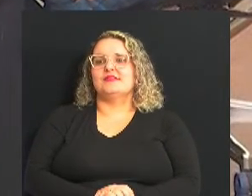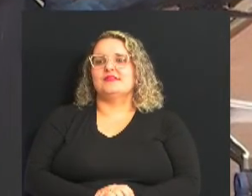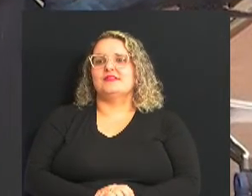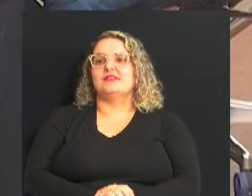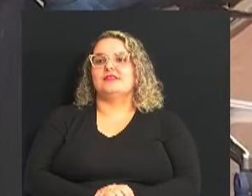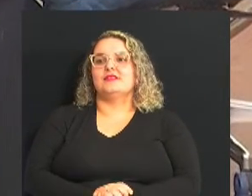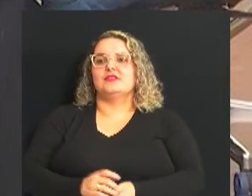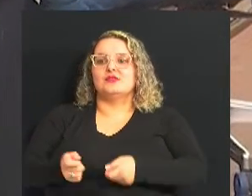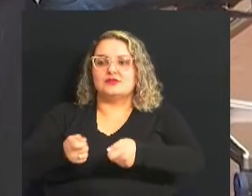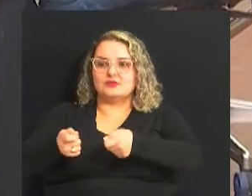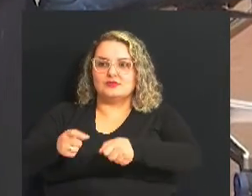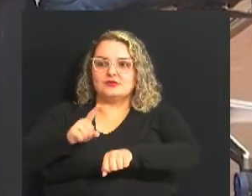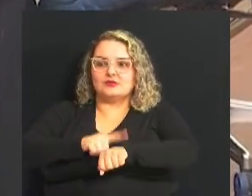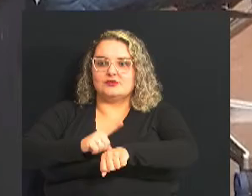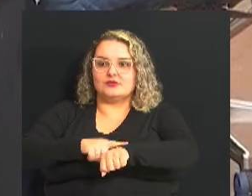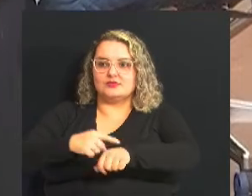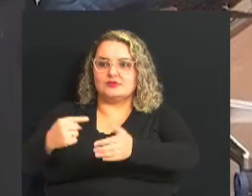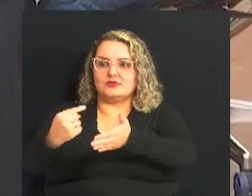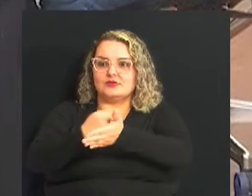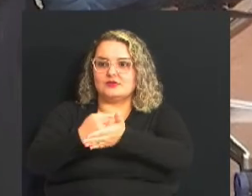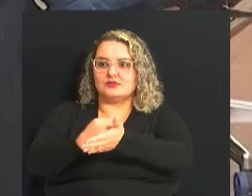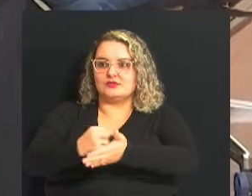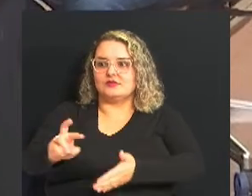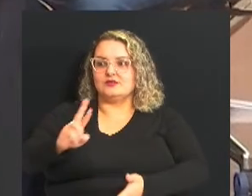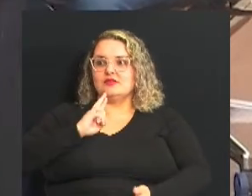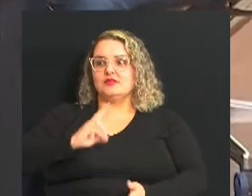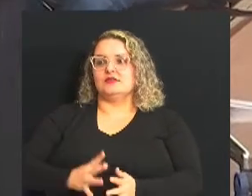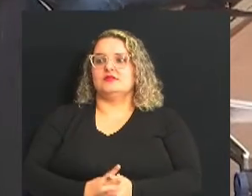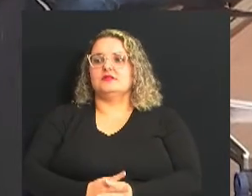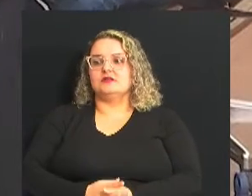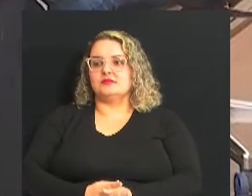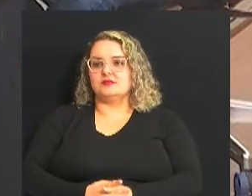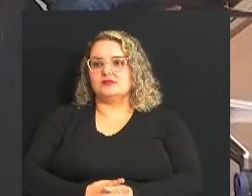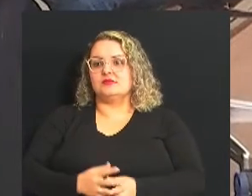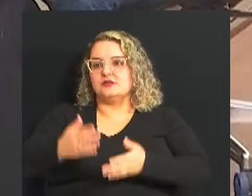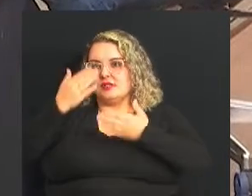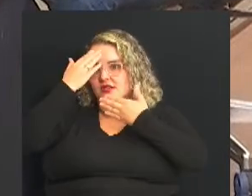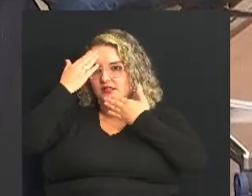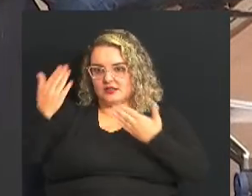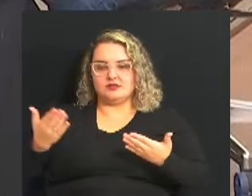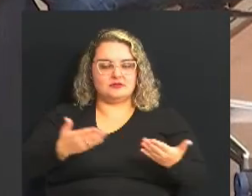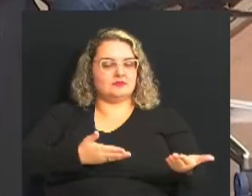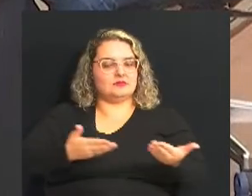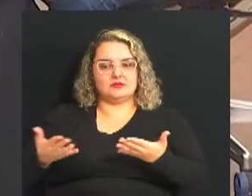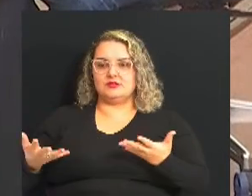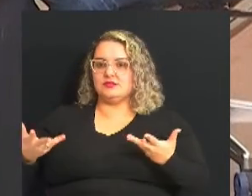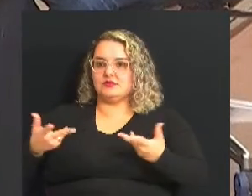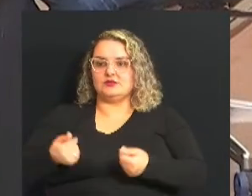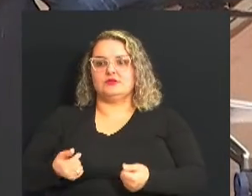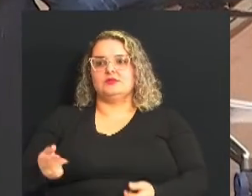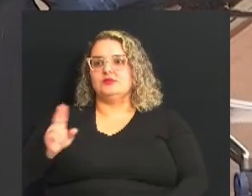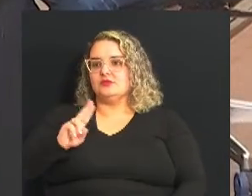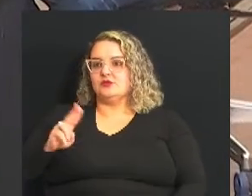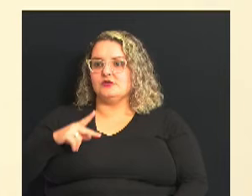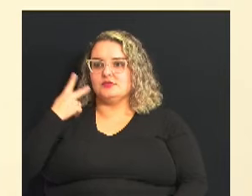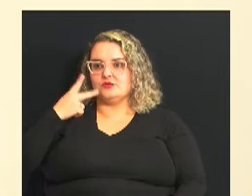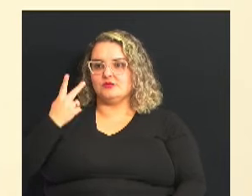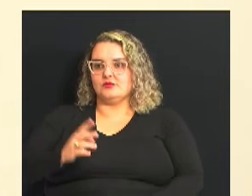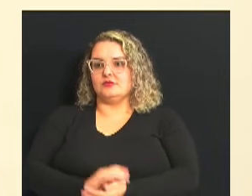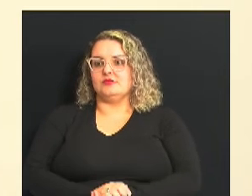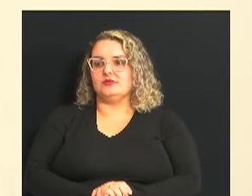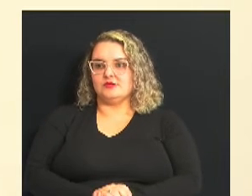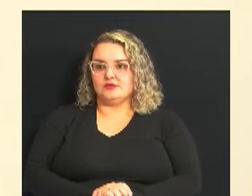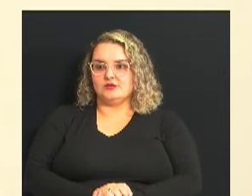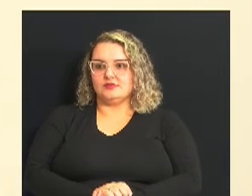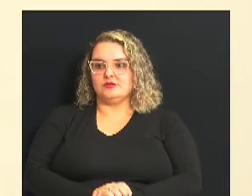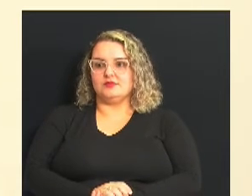controlar o tempo de perguntas e respostas aí. Agradeço muito a exposição de todos aqui, em nome dos vereadores e